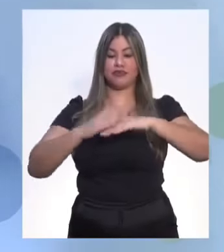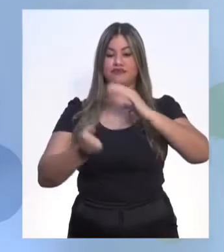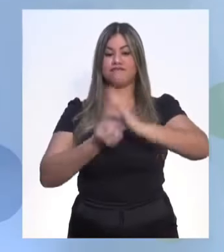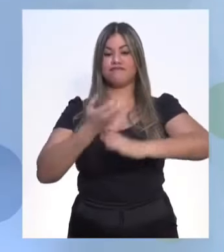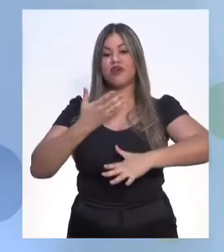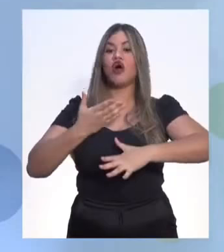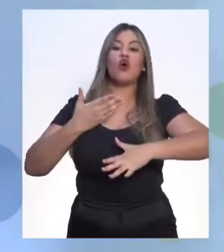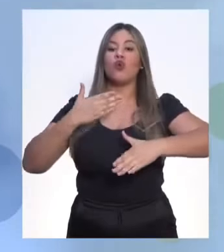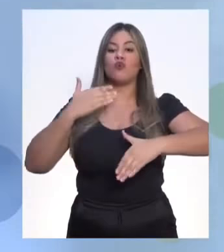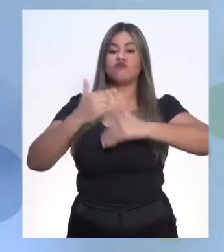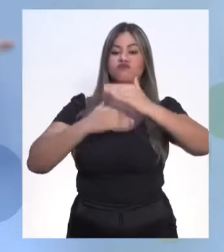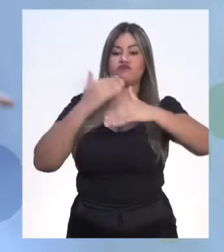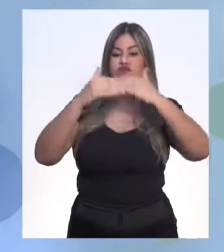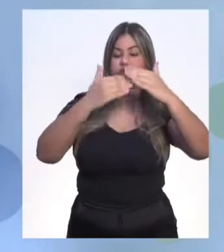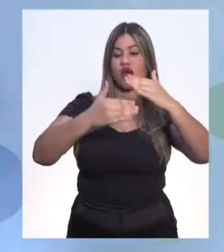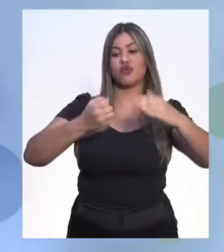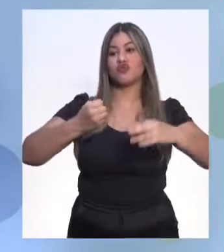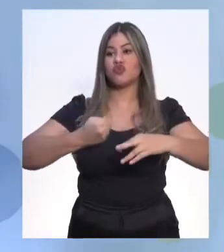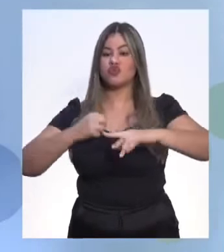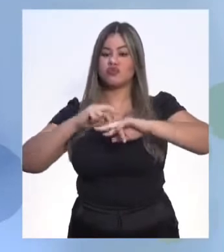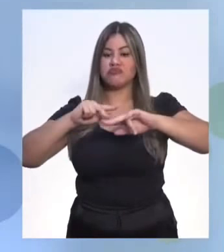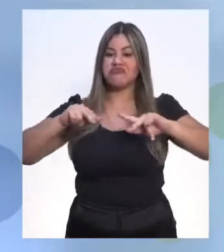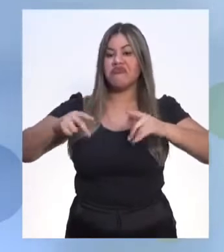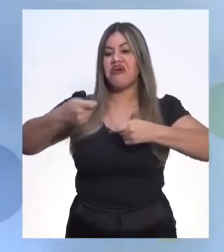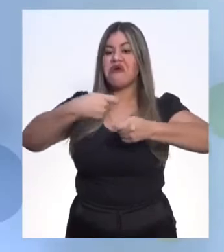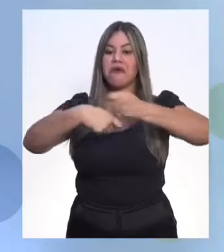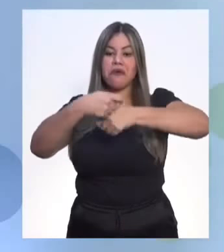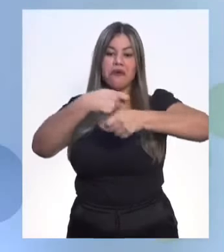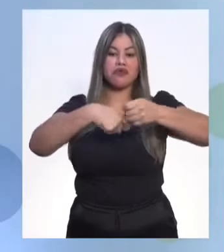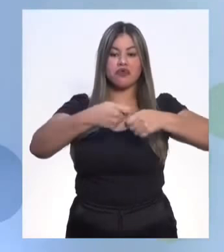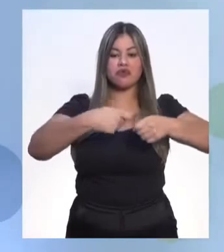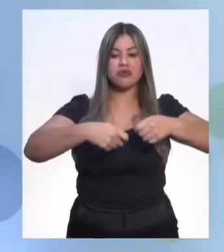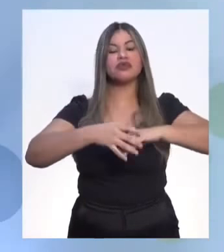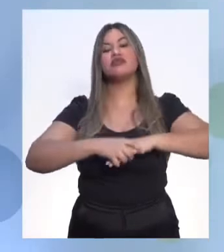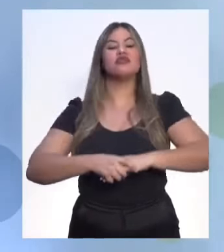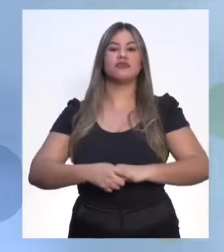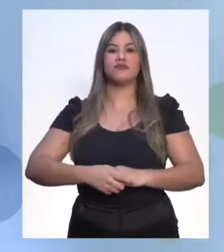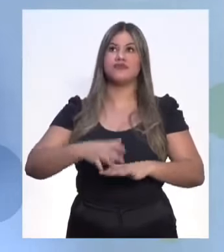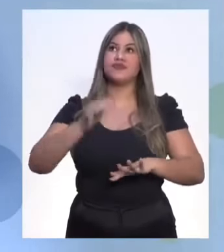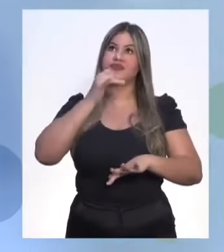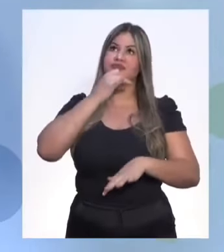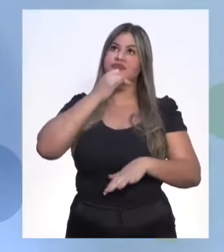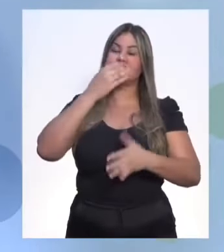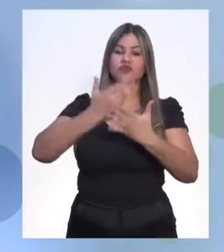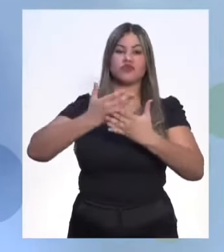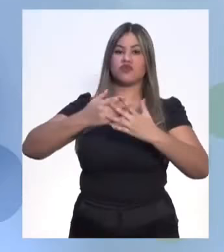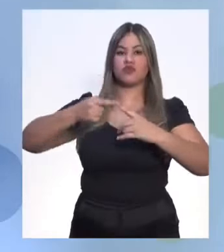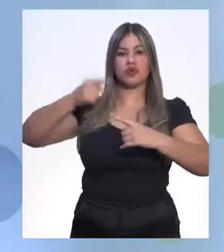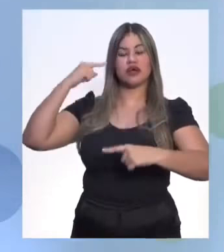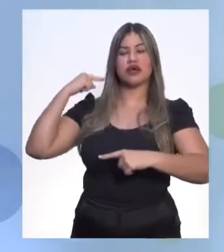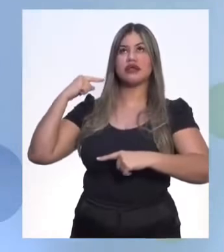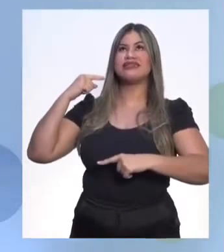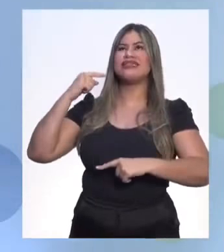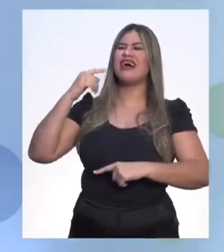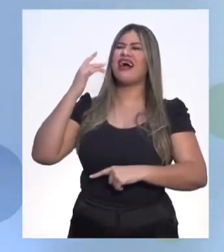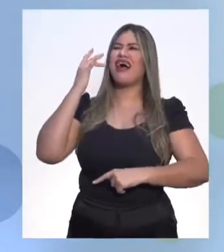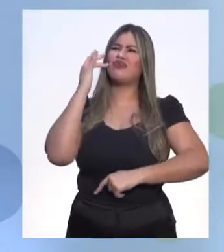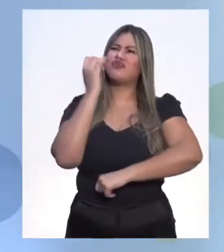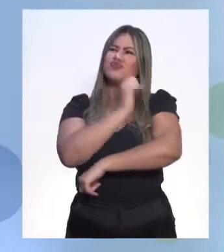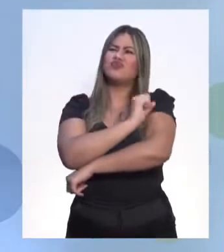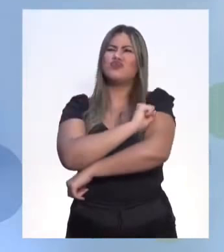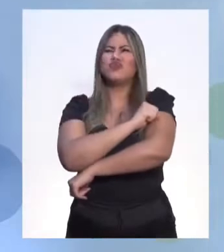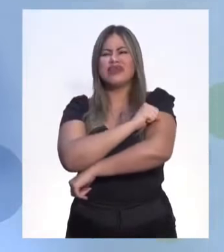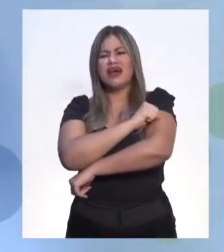de números a evolução da sociedade até a própria economia né Você fala muito da falou em aulas anteriores acho que foi para o oitavo